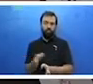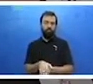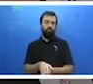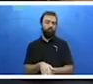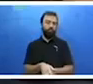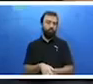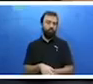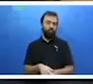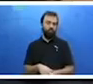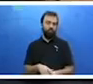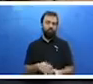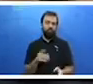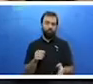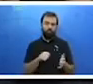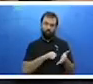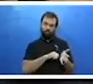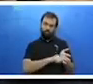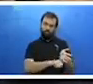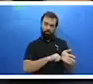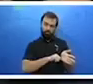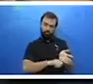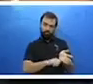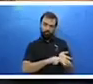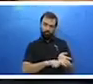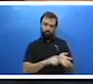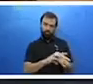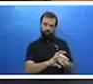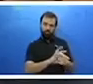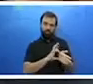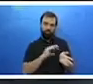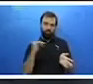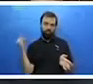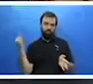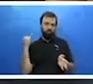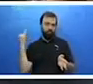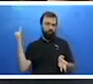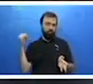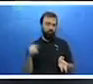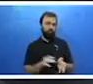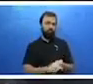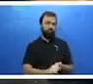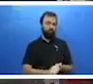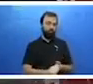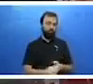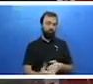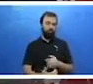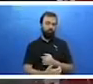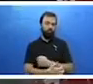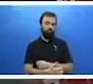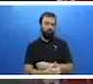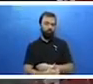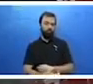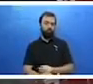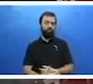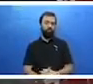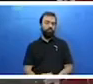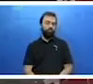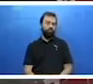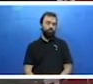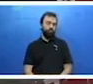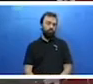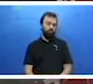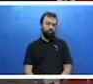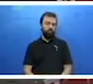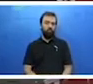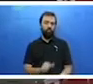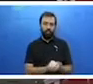principais. Nós não grifamos? Preencha os quadros laterais, já respondemos? Portanto, já fizemos juntos.